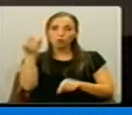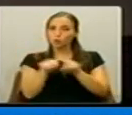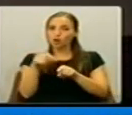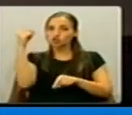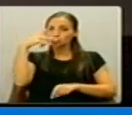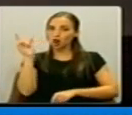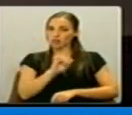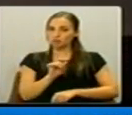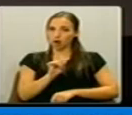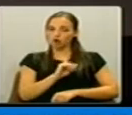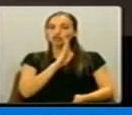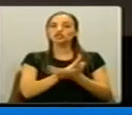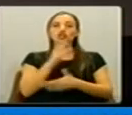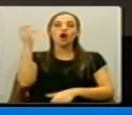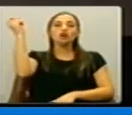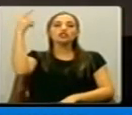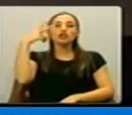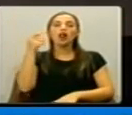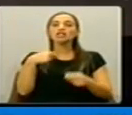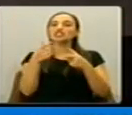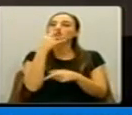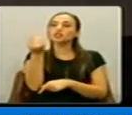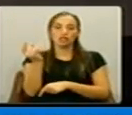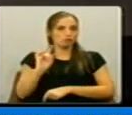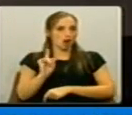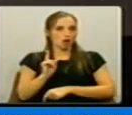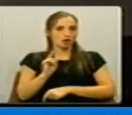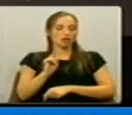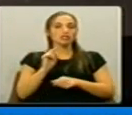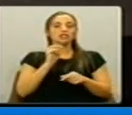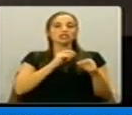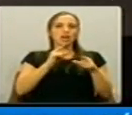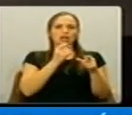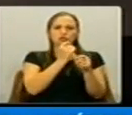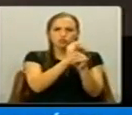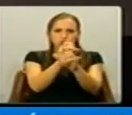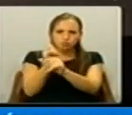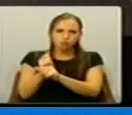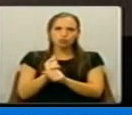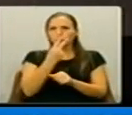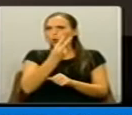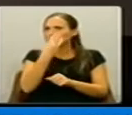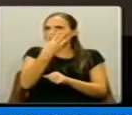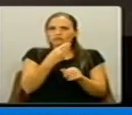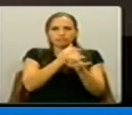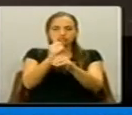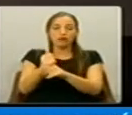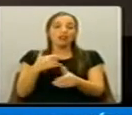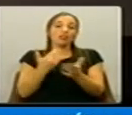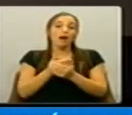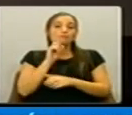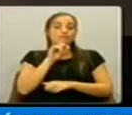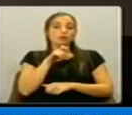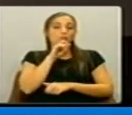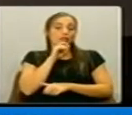são apenas uma estrela isolada. Não, são sistemas duplos ou triplos e, portanto, isto alarga também o leque de possíveis